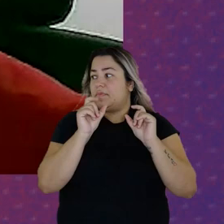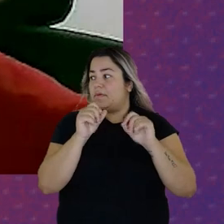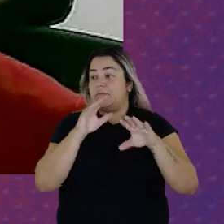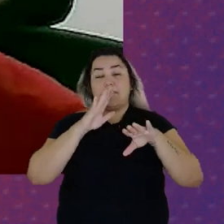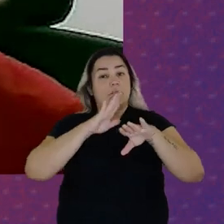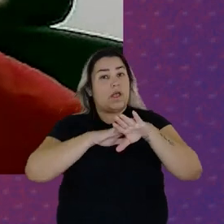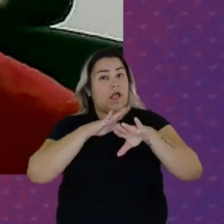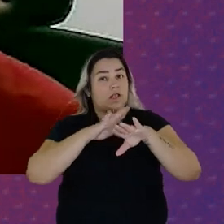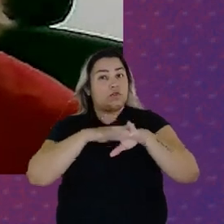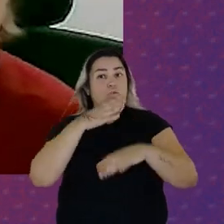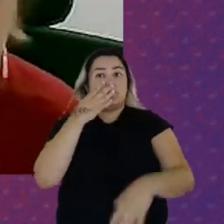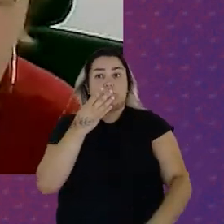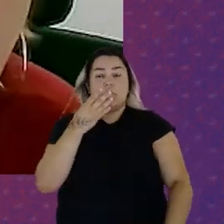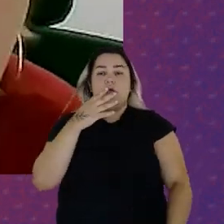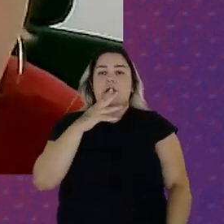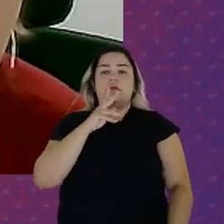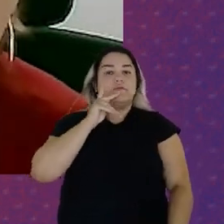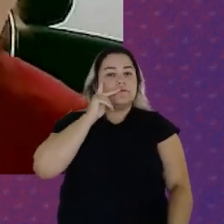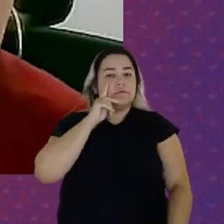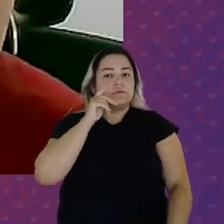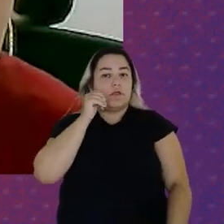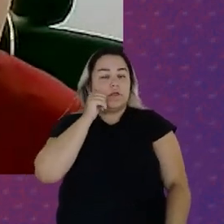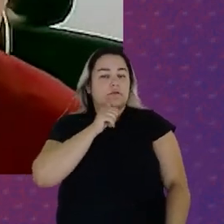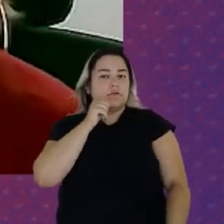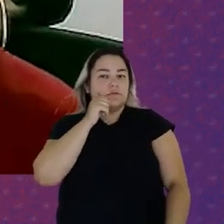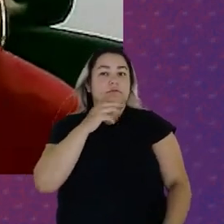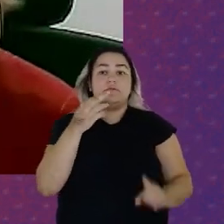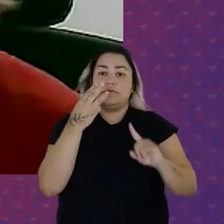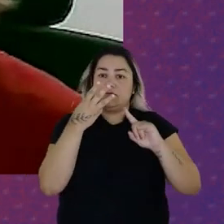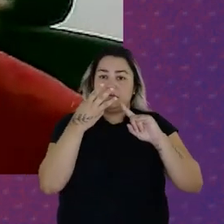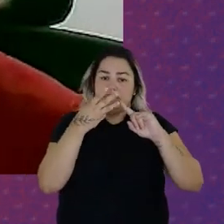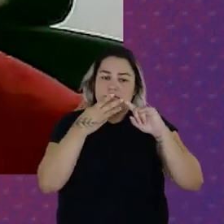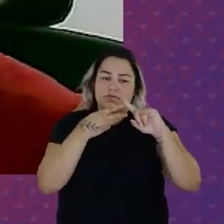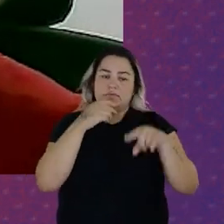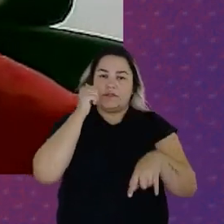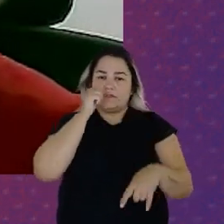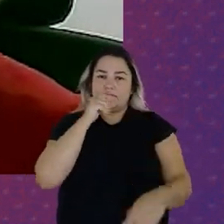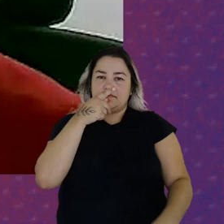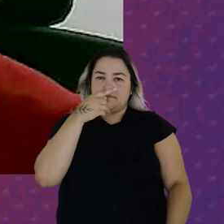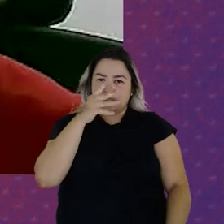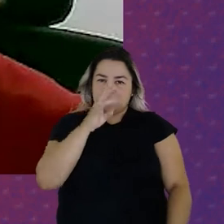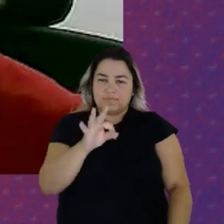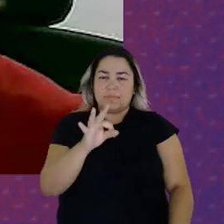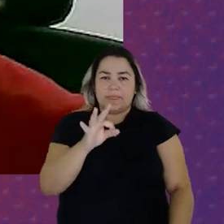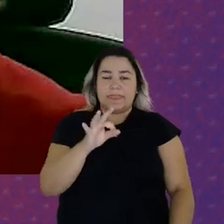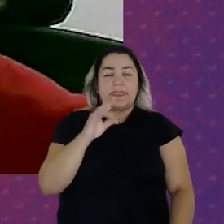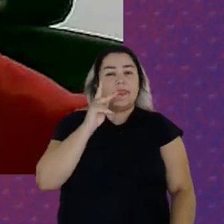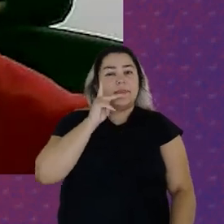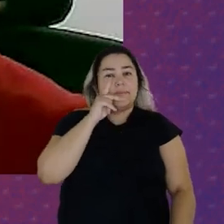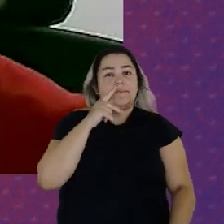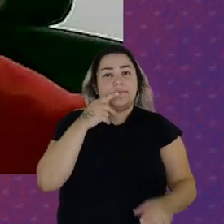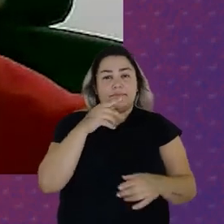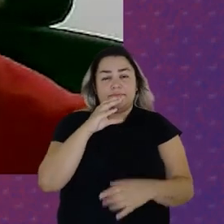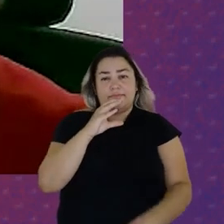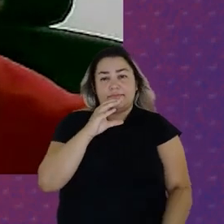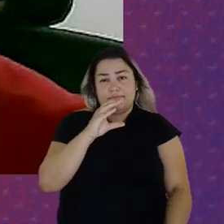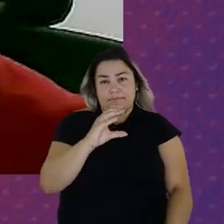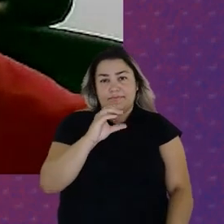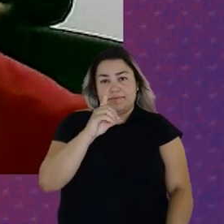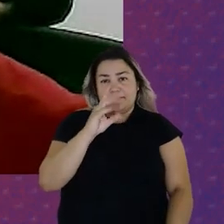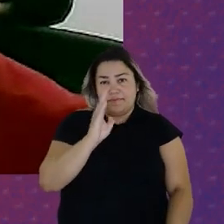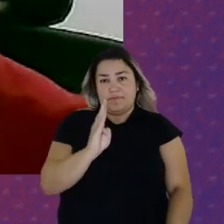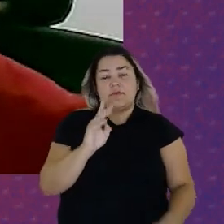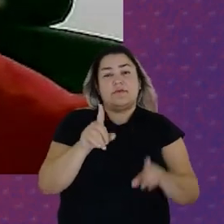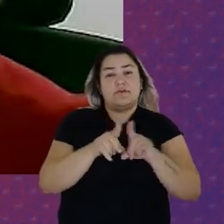4 vereadoras, 3 mulheres do PT e uma vereadora do PCdoB, aqui de Santa